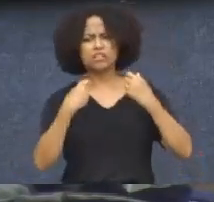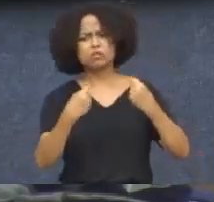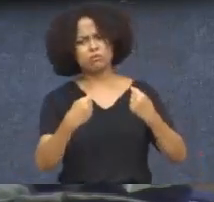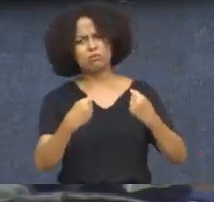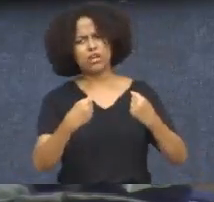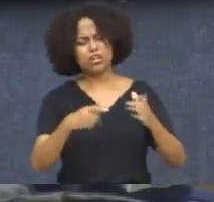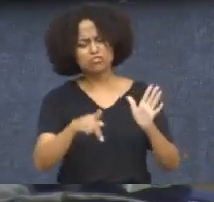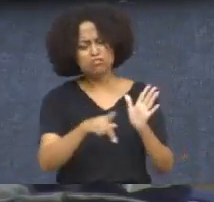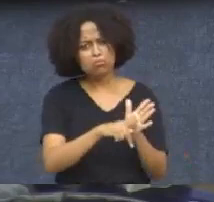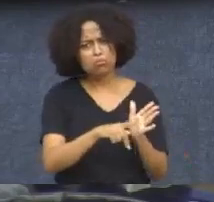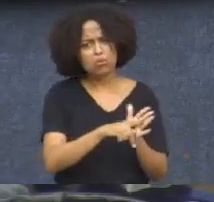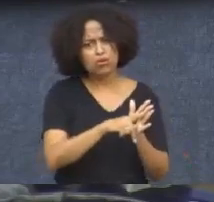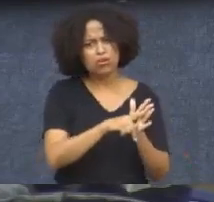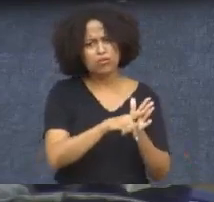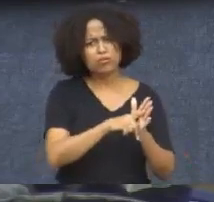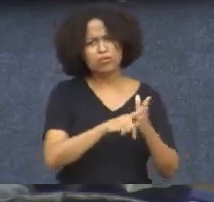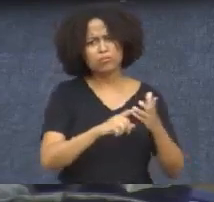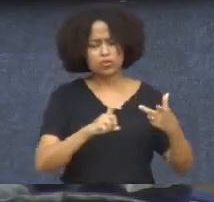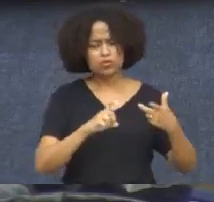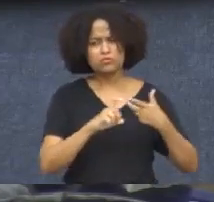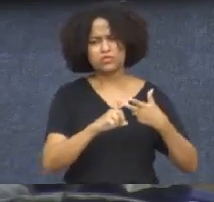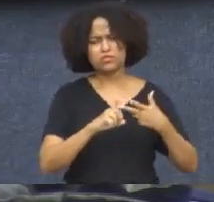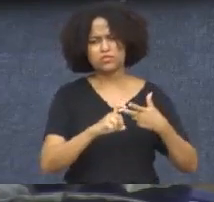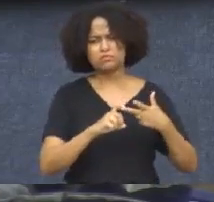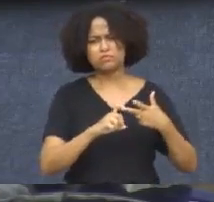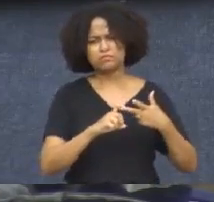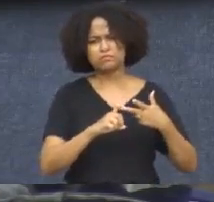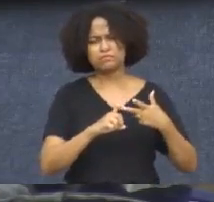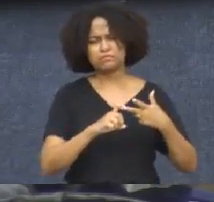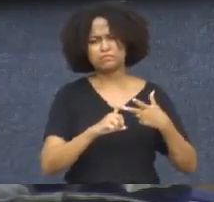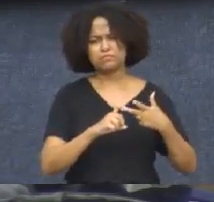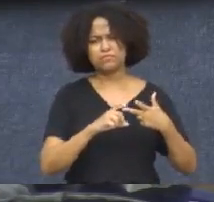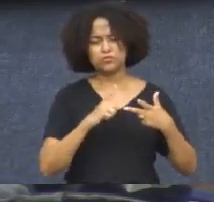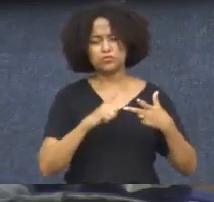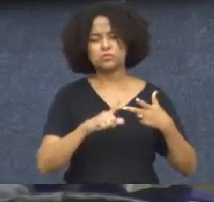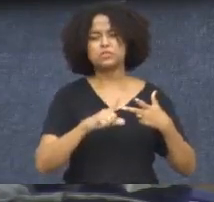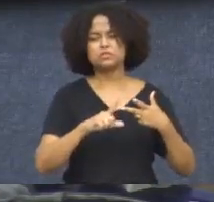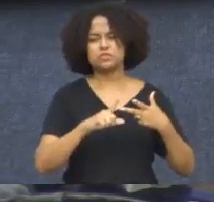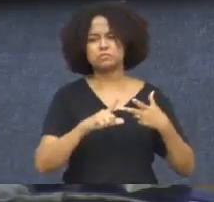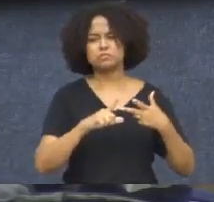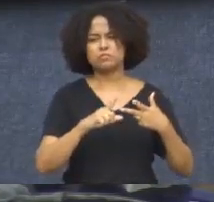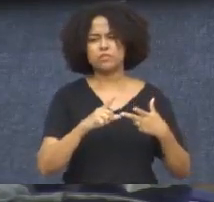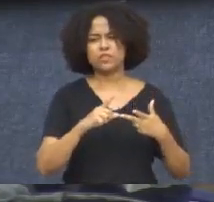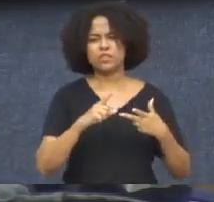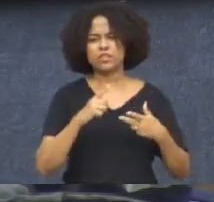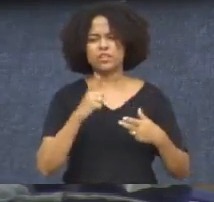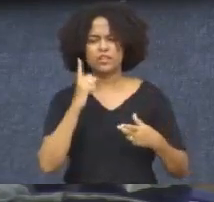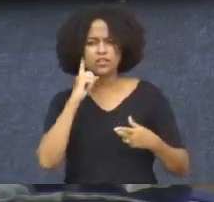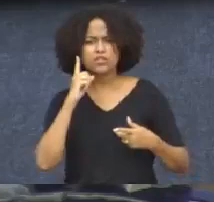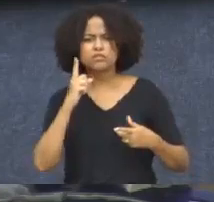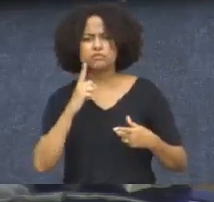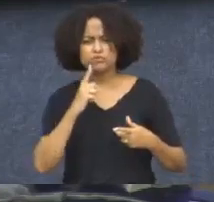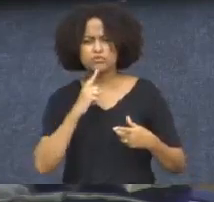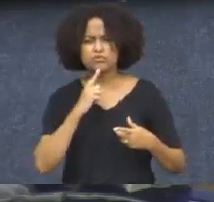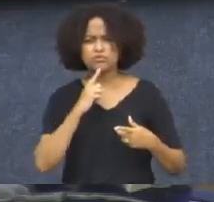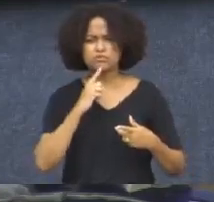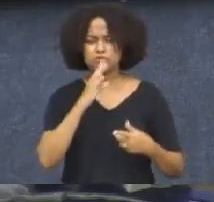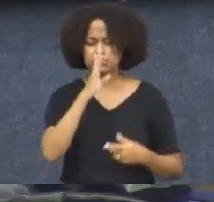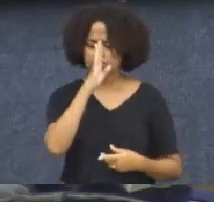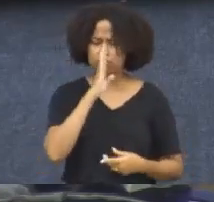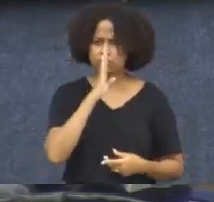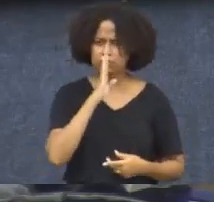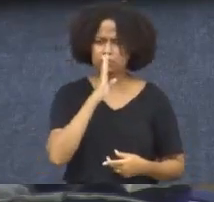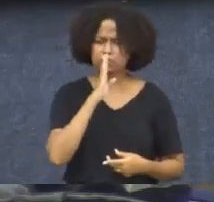linguagens próprias, e quem não as utiliza é surdo e mudo, com todo respeito aos surdos e